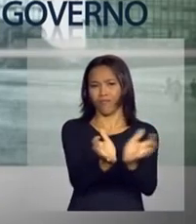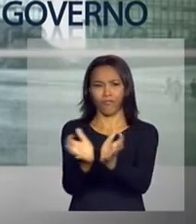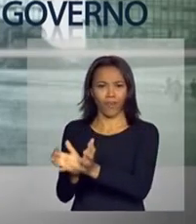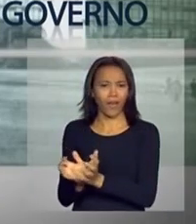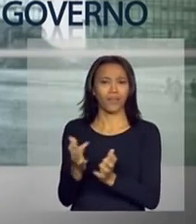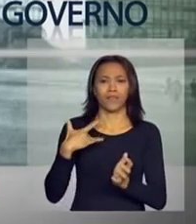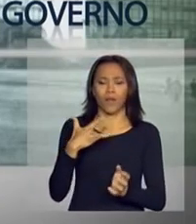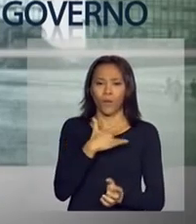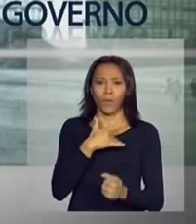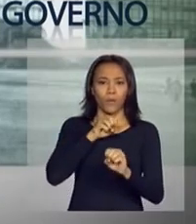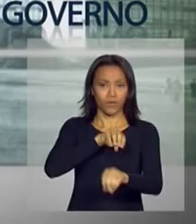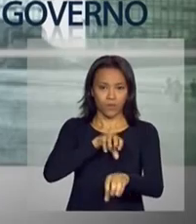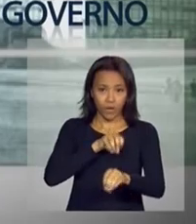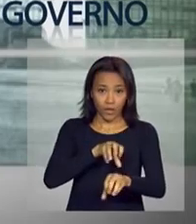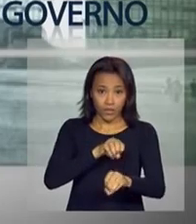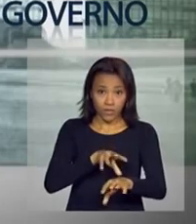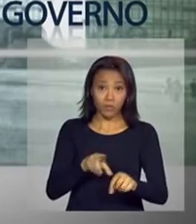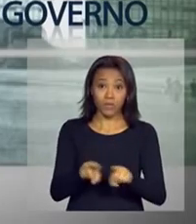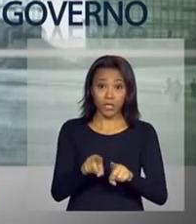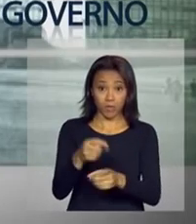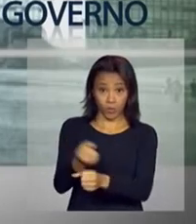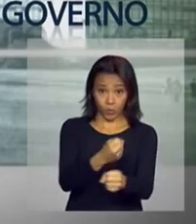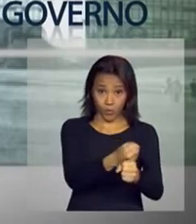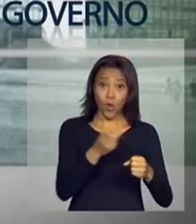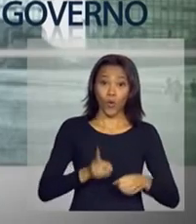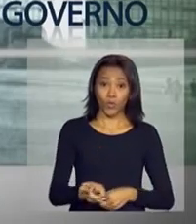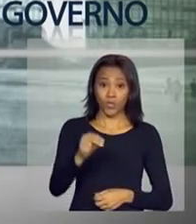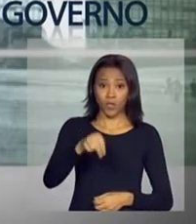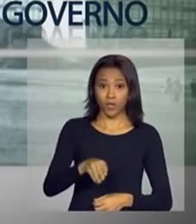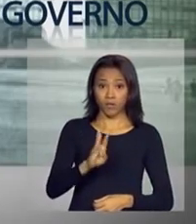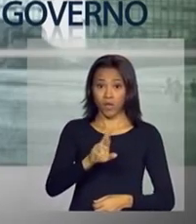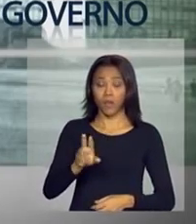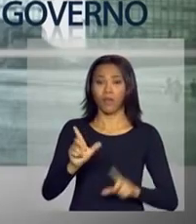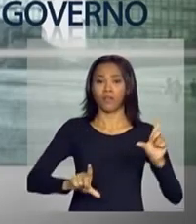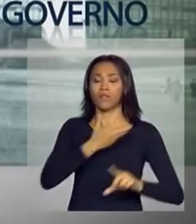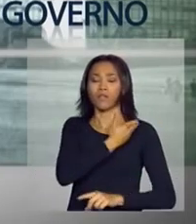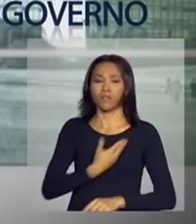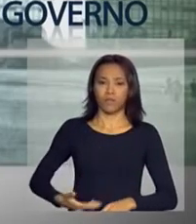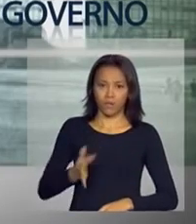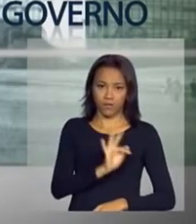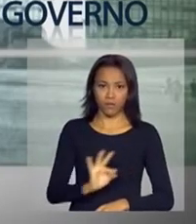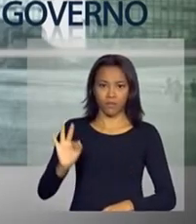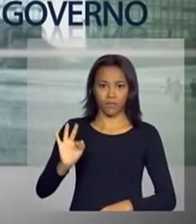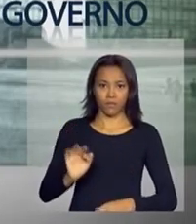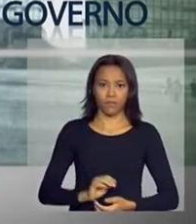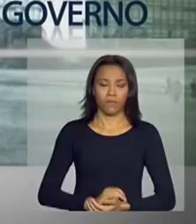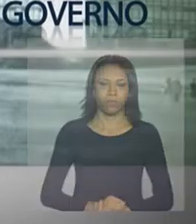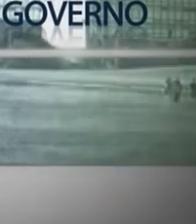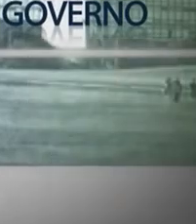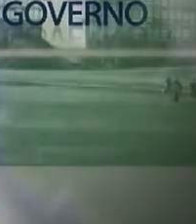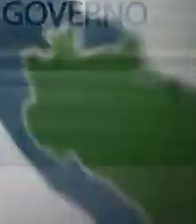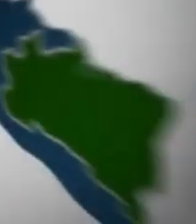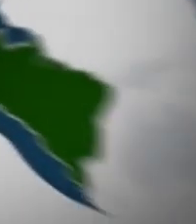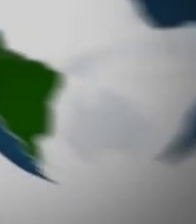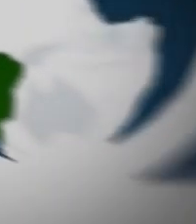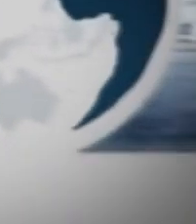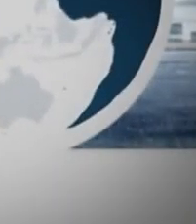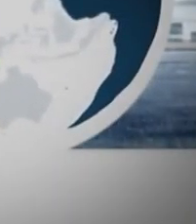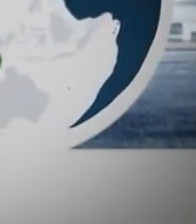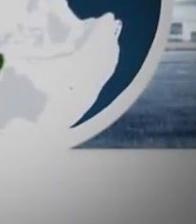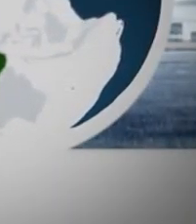Econômica Aplicada. A programação segue até o dia 22 de março. O encontro discute a nova Política Nacional de Desenvolvimento